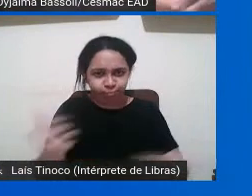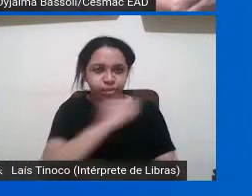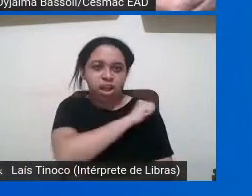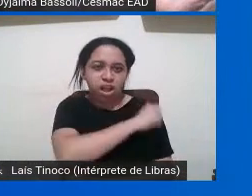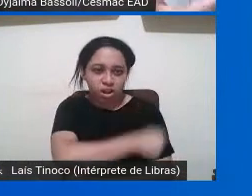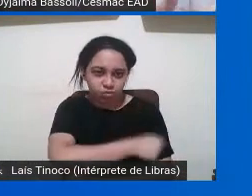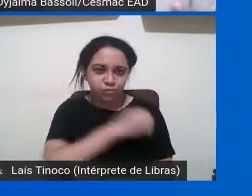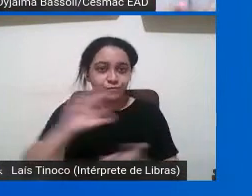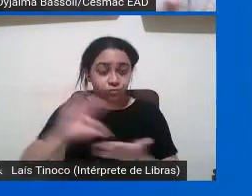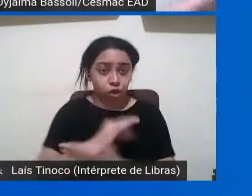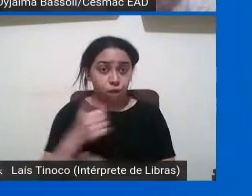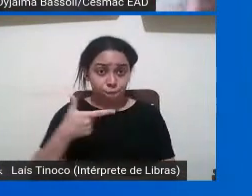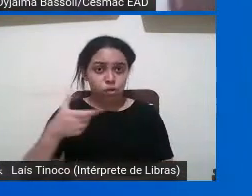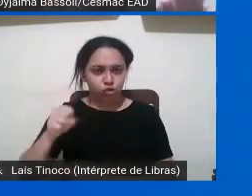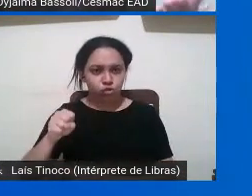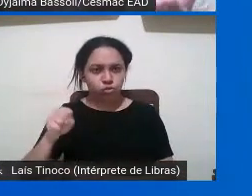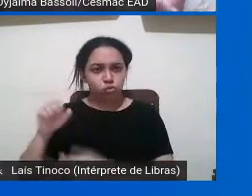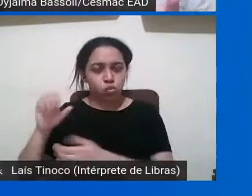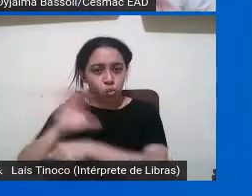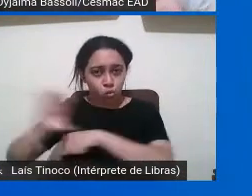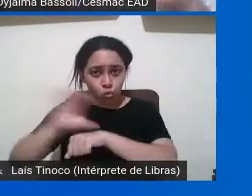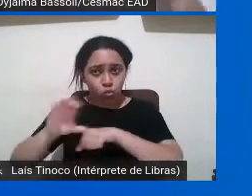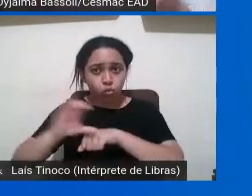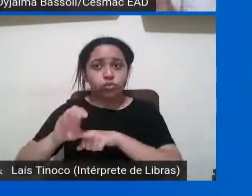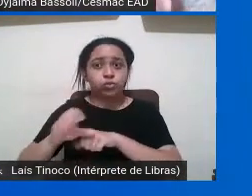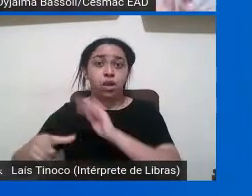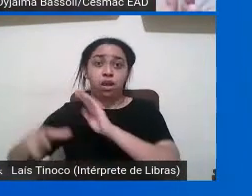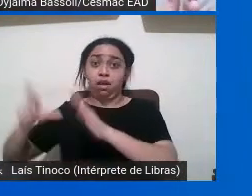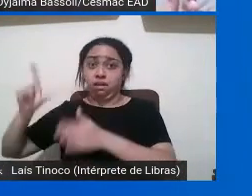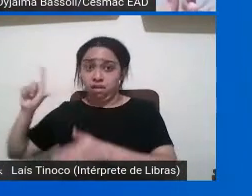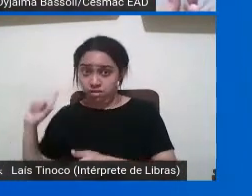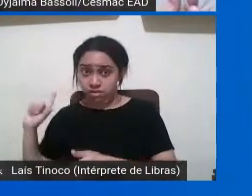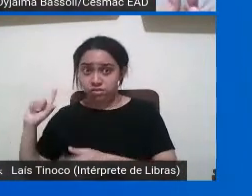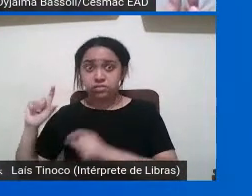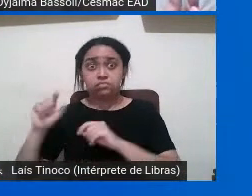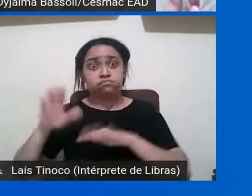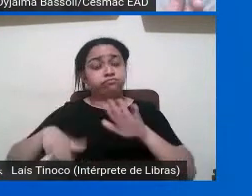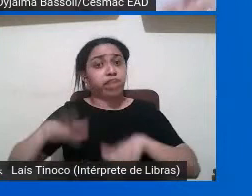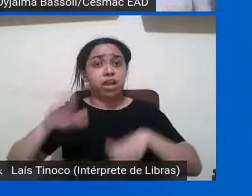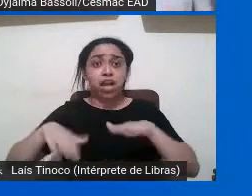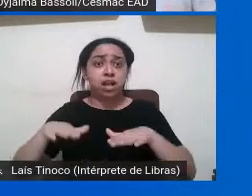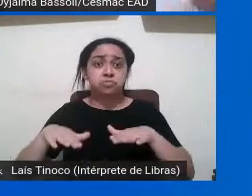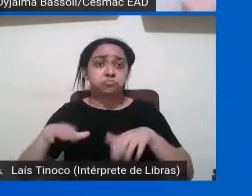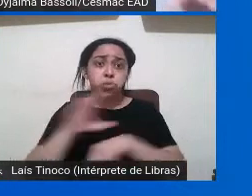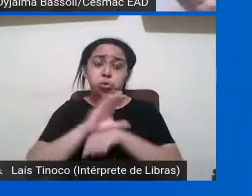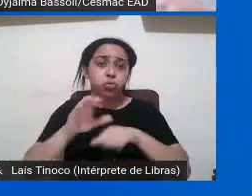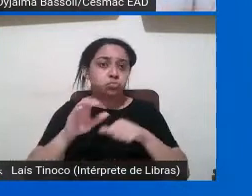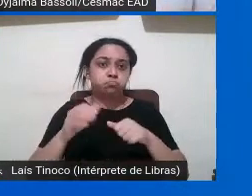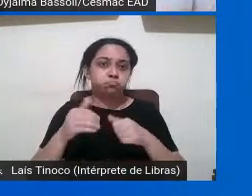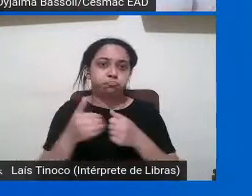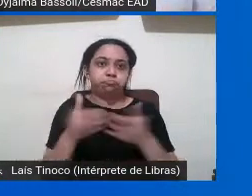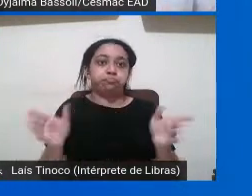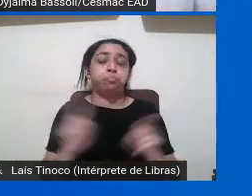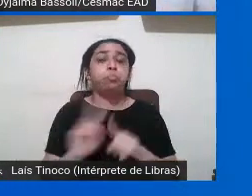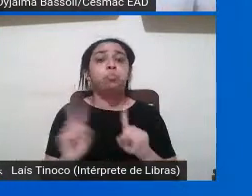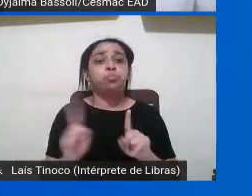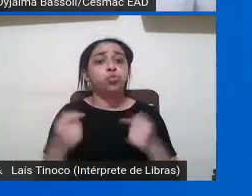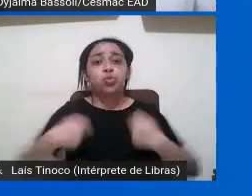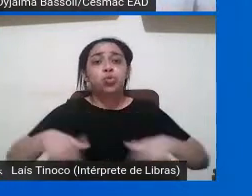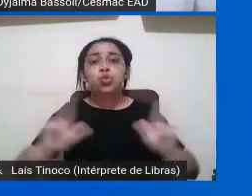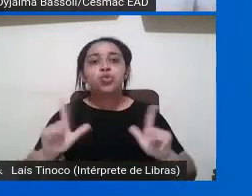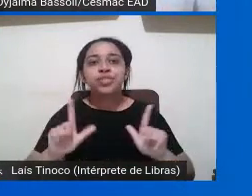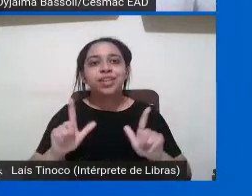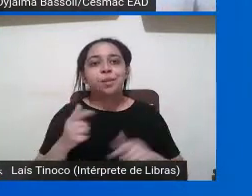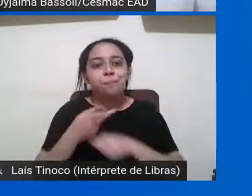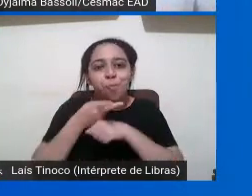daqueles 28 cursos alunos matriculados em cursos que não abriram porque eu não tenho mas esse aluno já recebe acesso